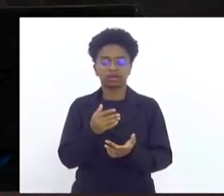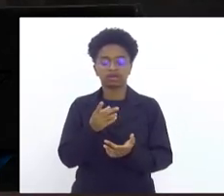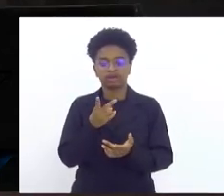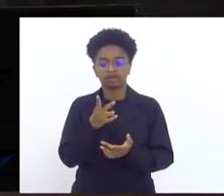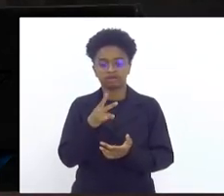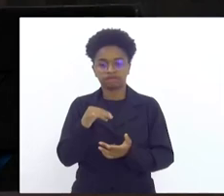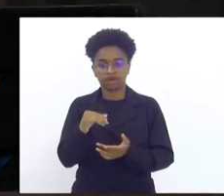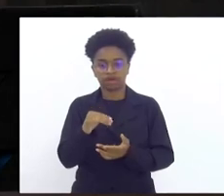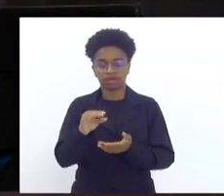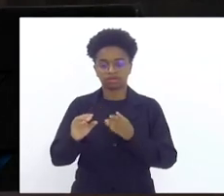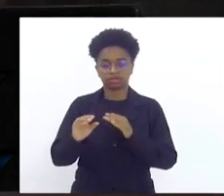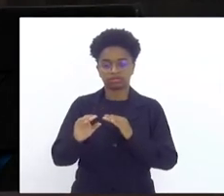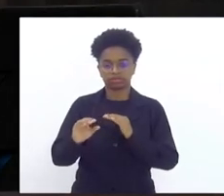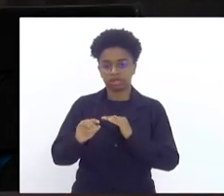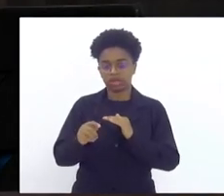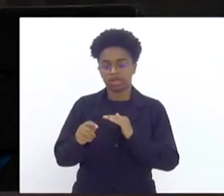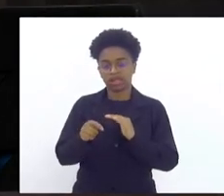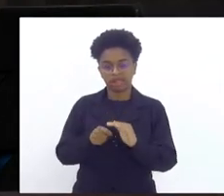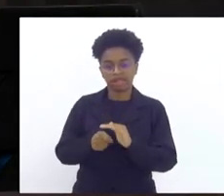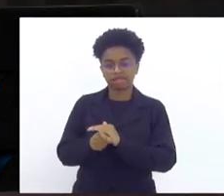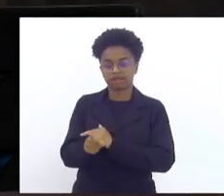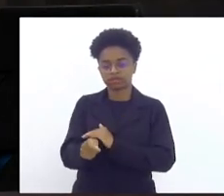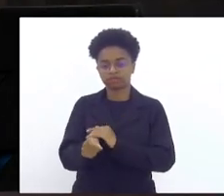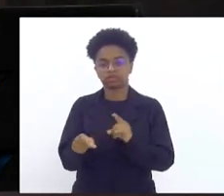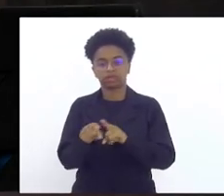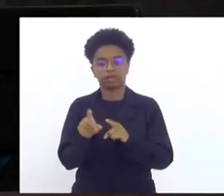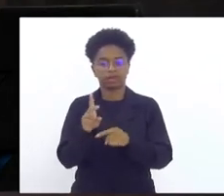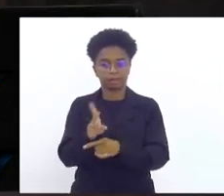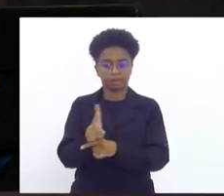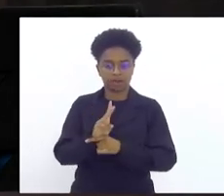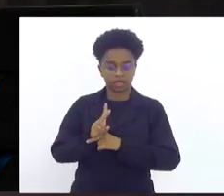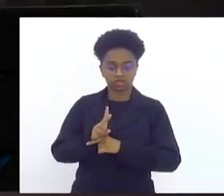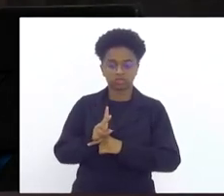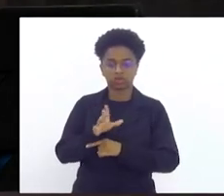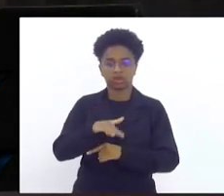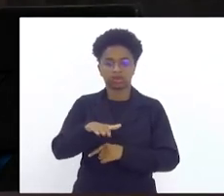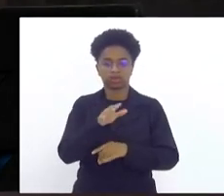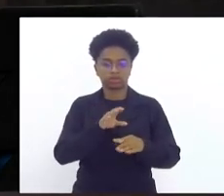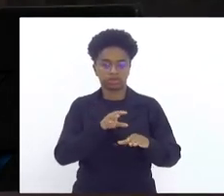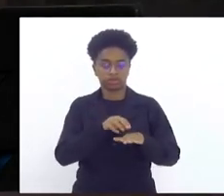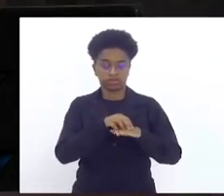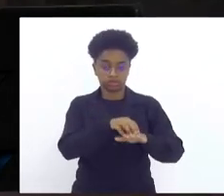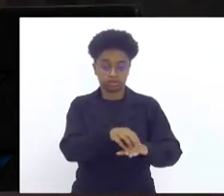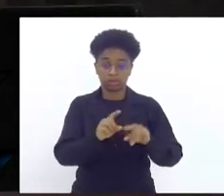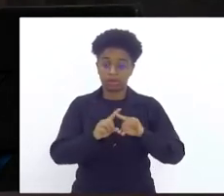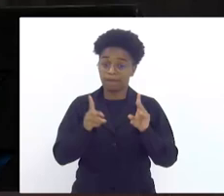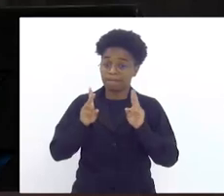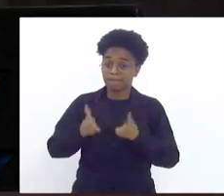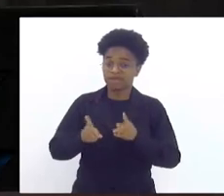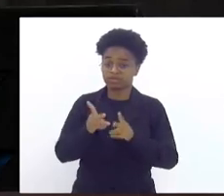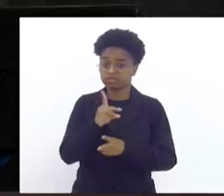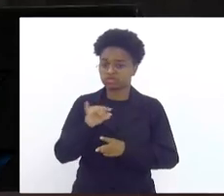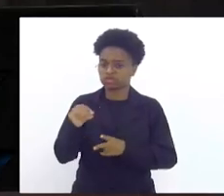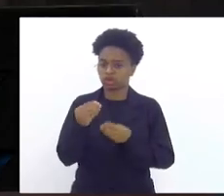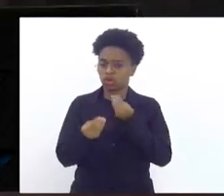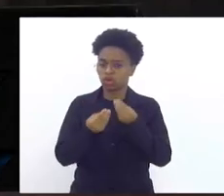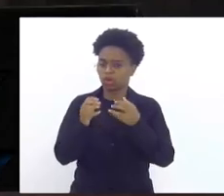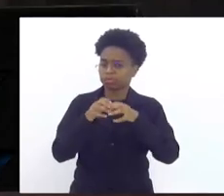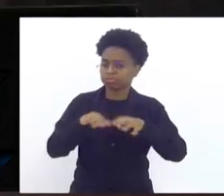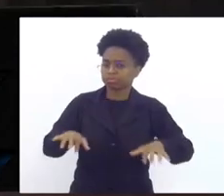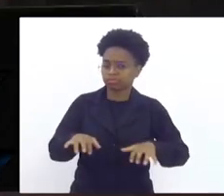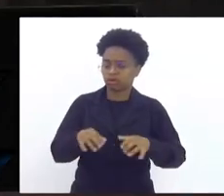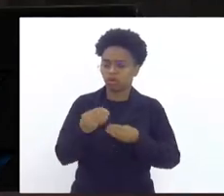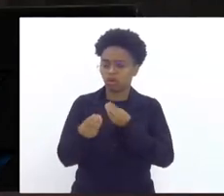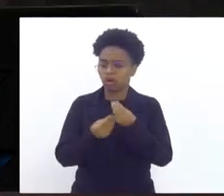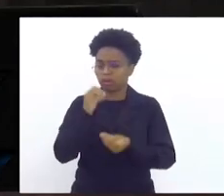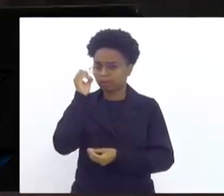contrair investimentos empréstimos para investir no transporte nesse mesmo dia olha que dicotomia olha aqui aberração